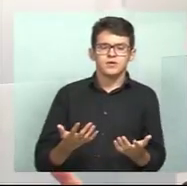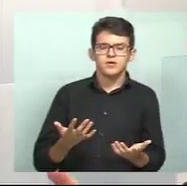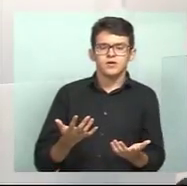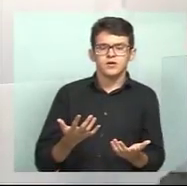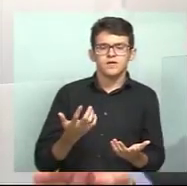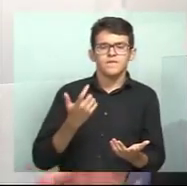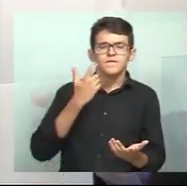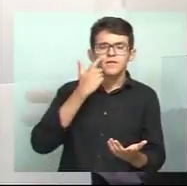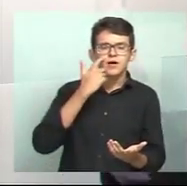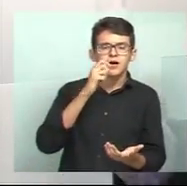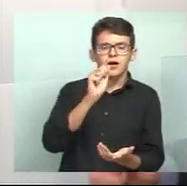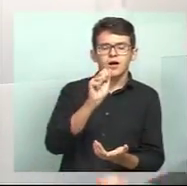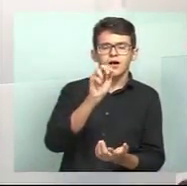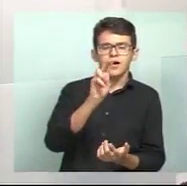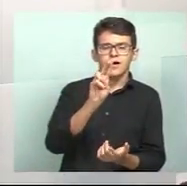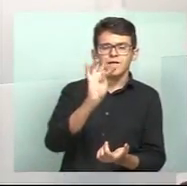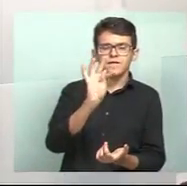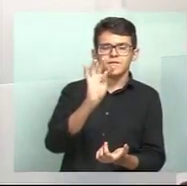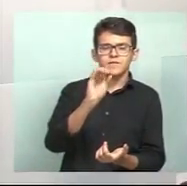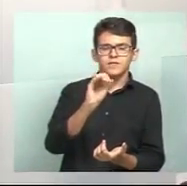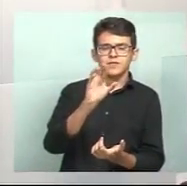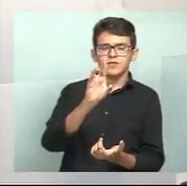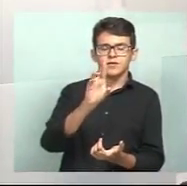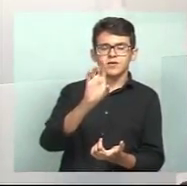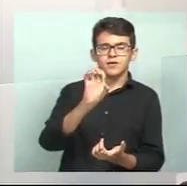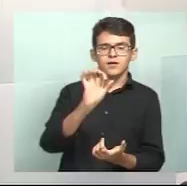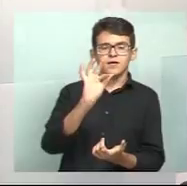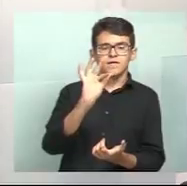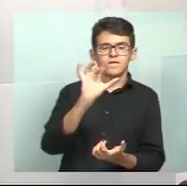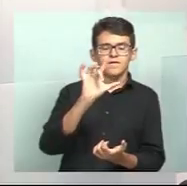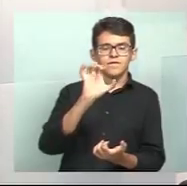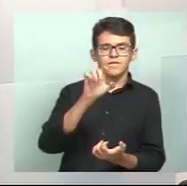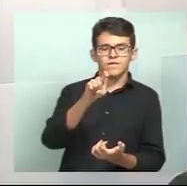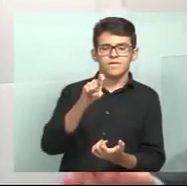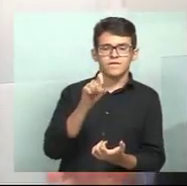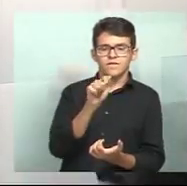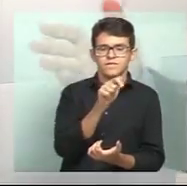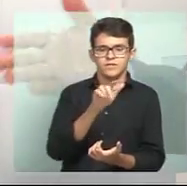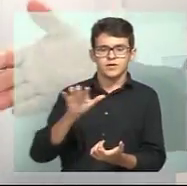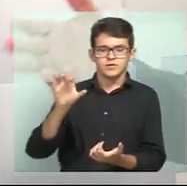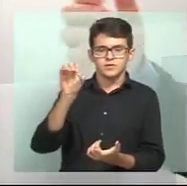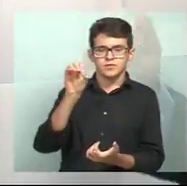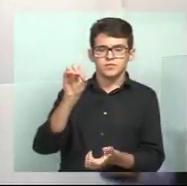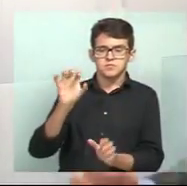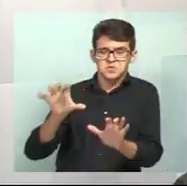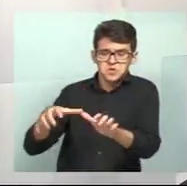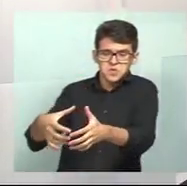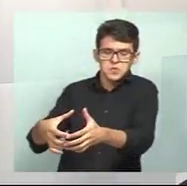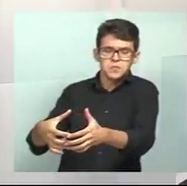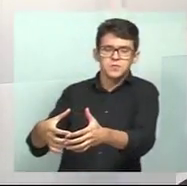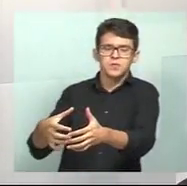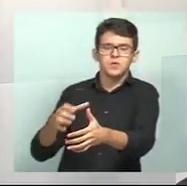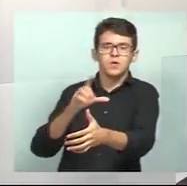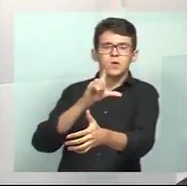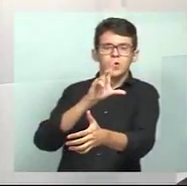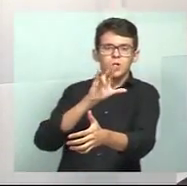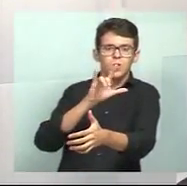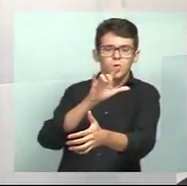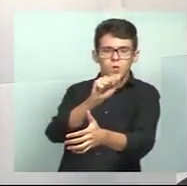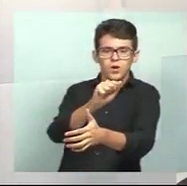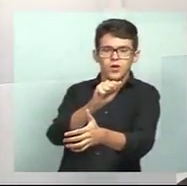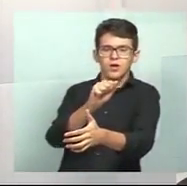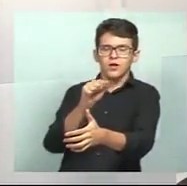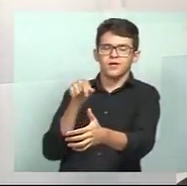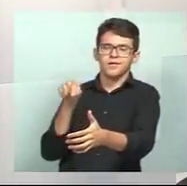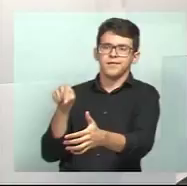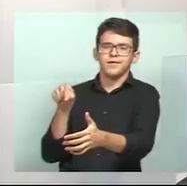nota o seguinte, é o Lula, esse líder aí do MST, assim como a própria presidente do Partido